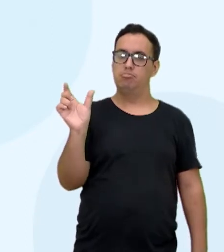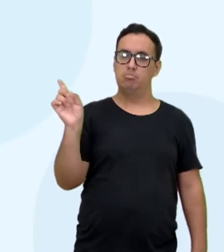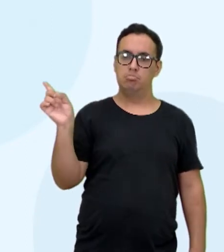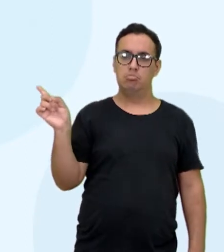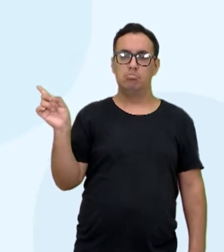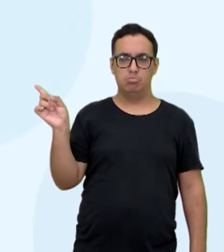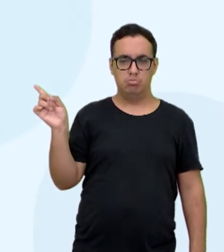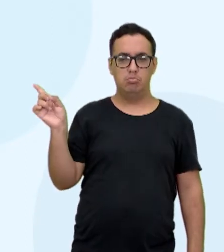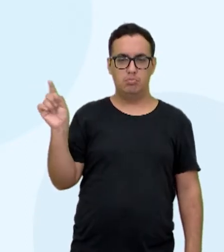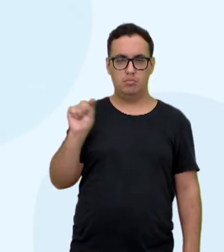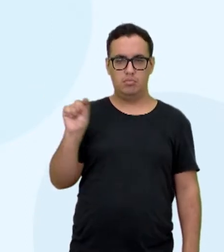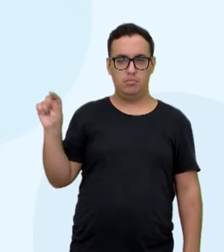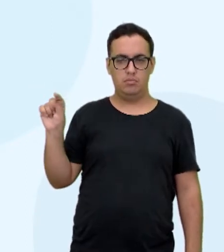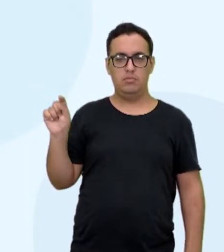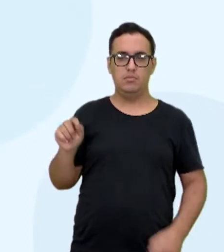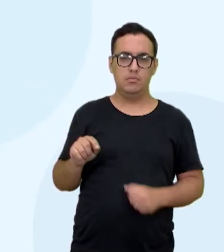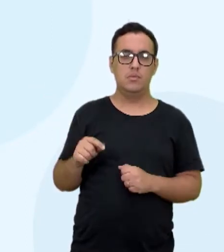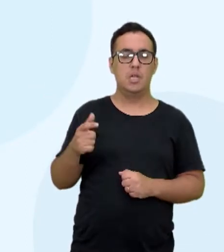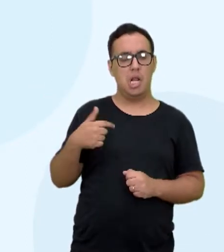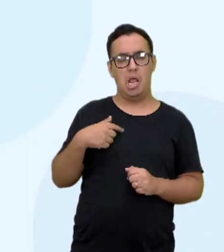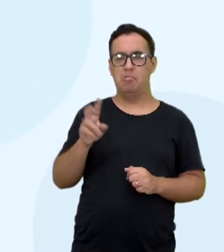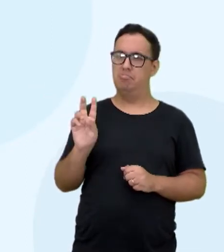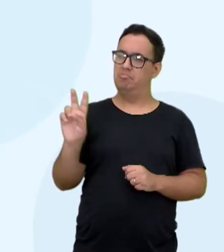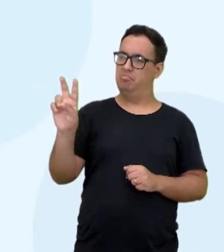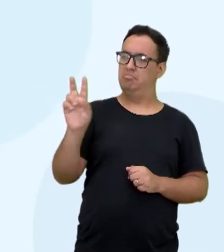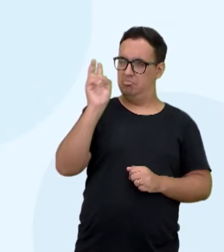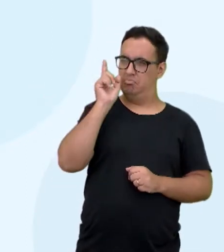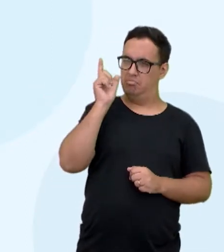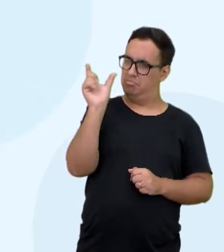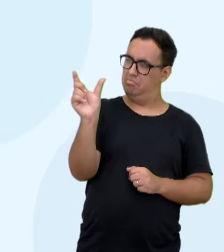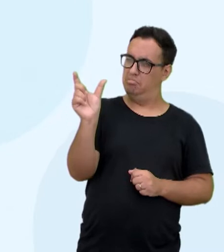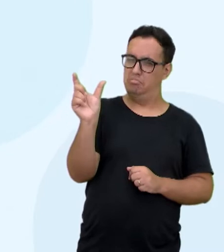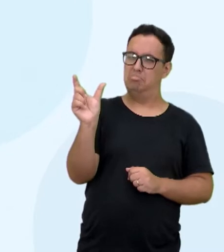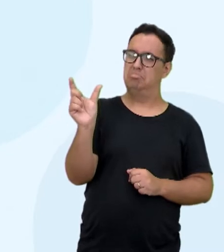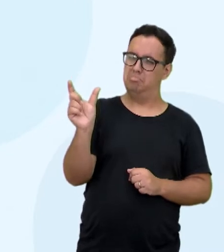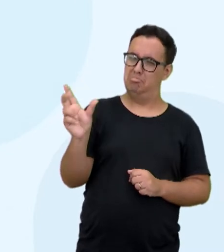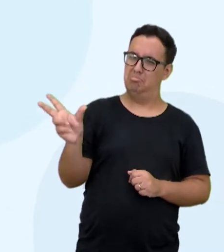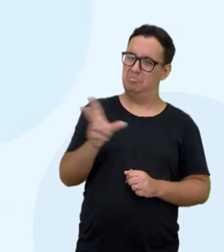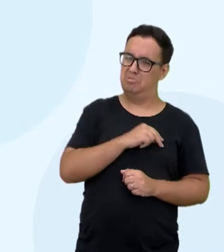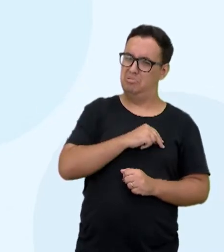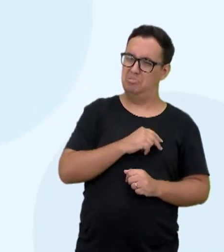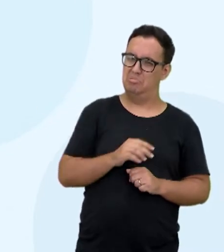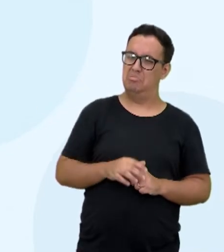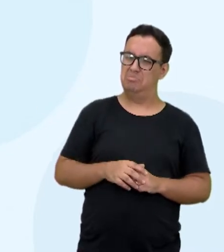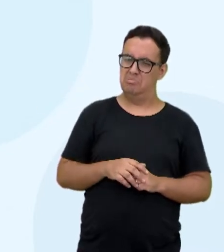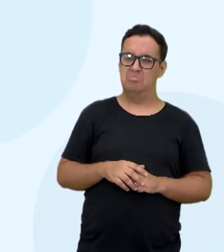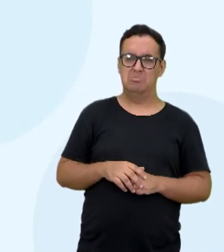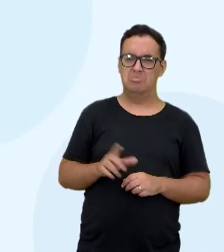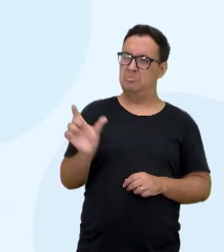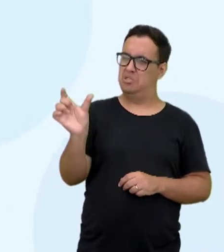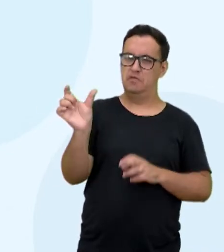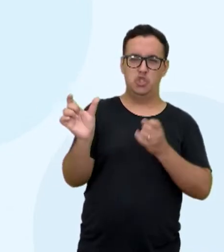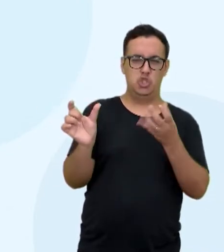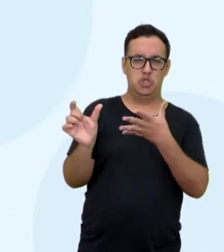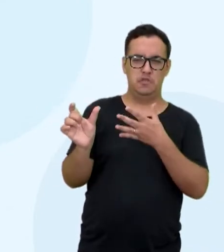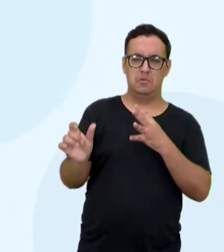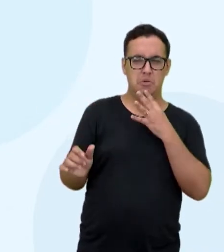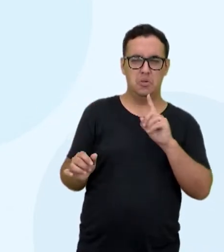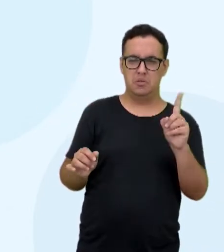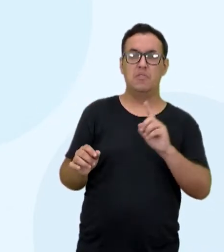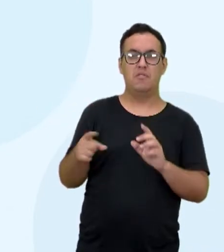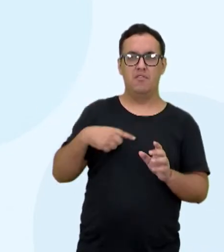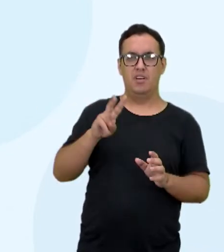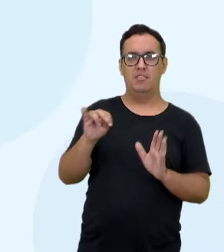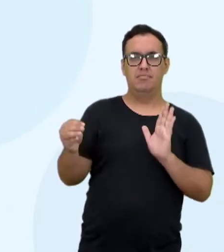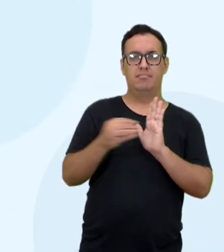Etnomatemática. Aí eu me deparei com essa palavra, com esse termo, falei, caramba, esse aí é um termo novo, esse vai para o meu